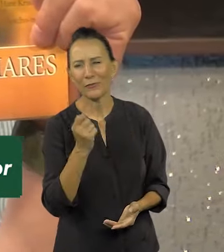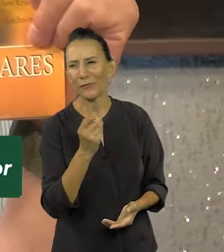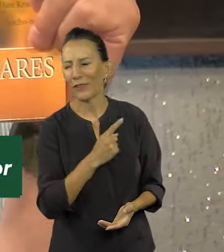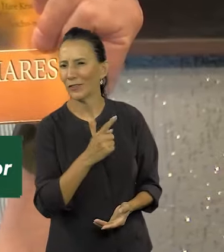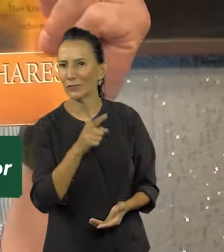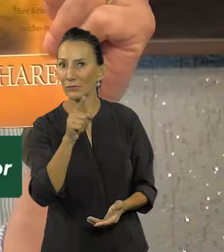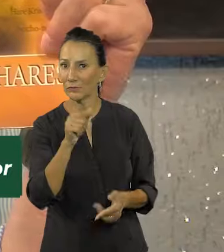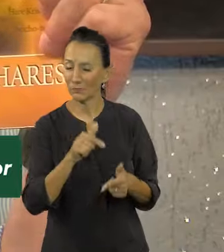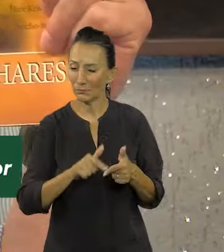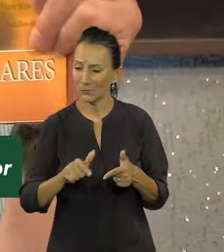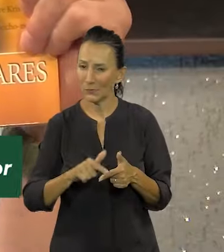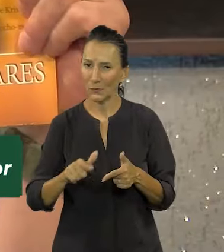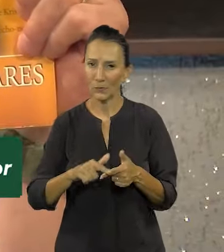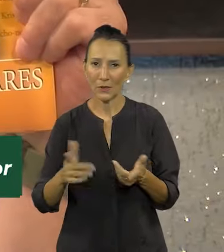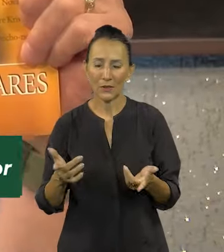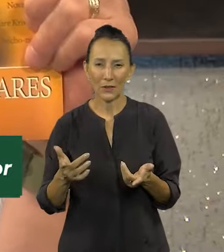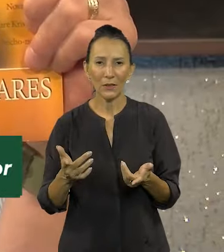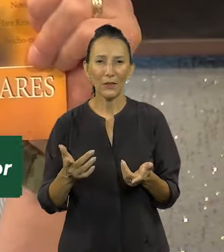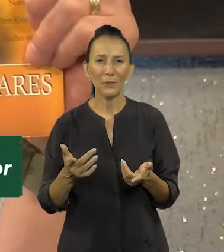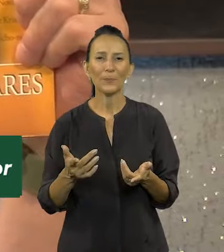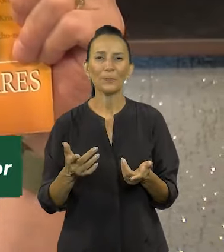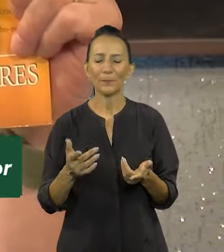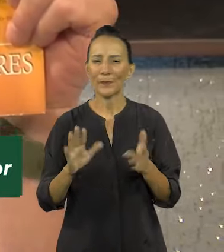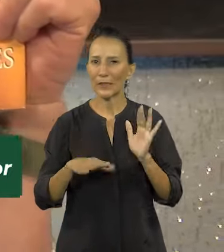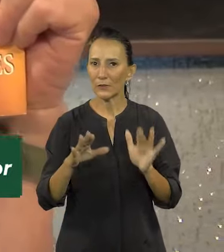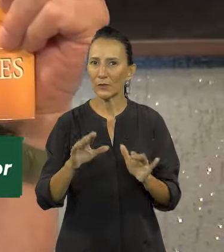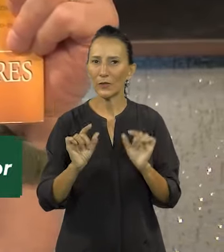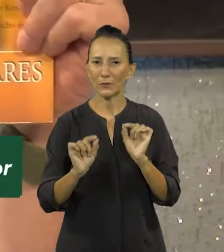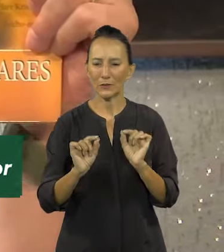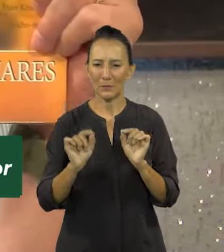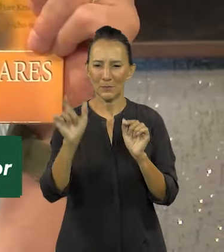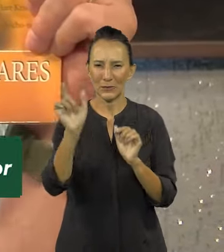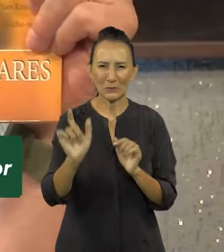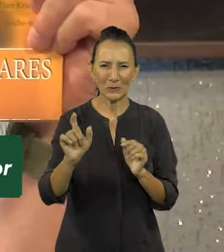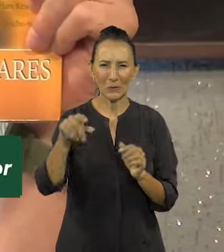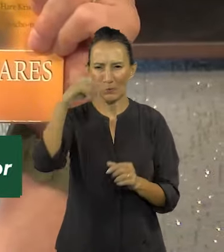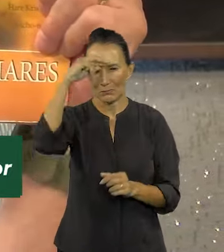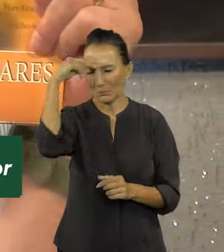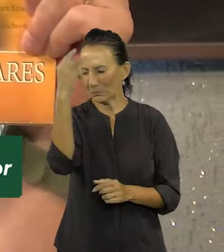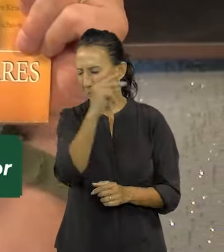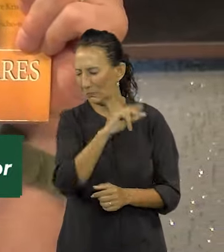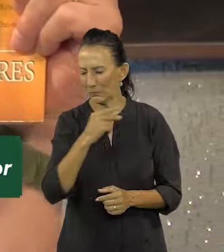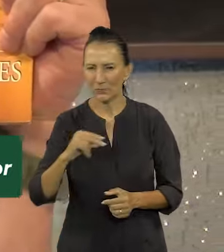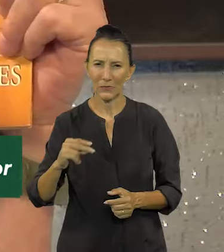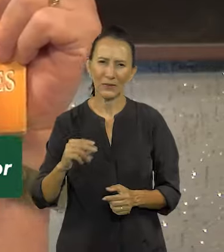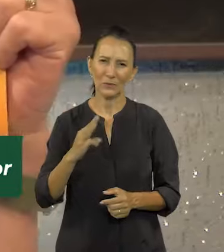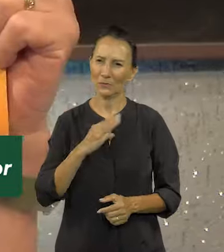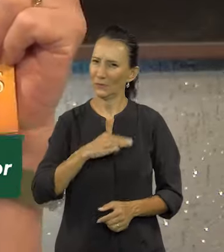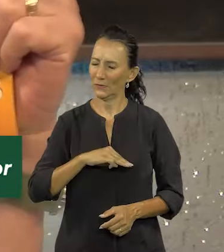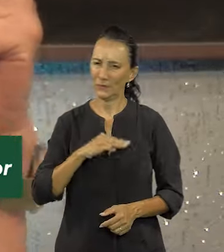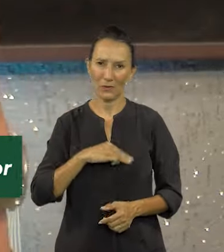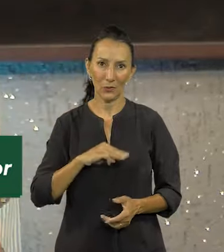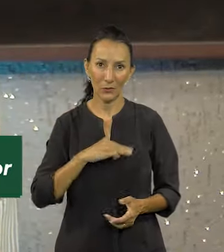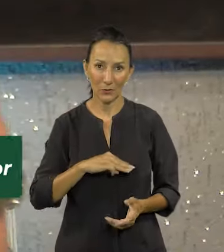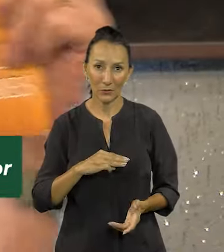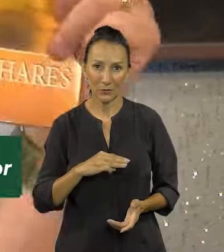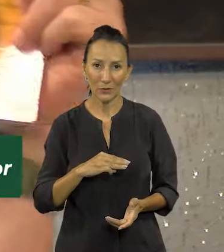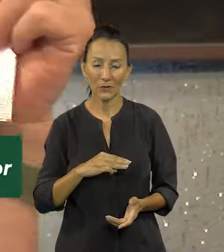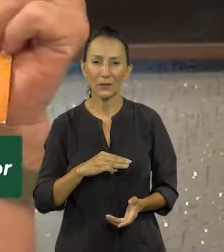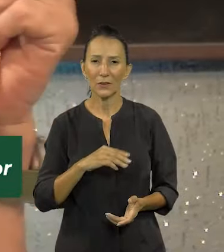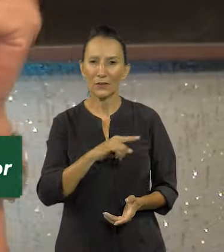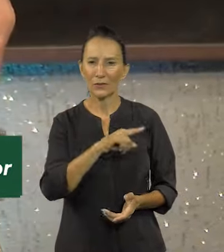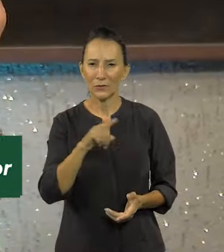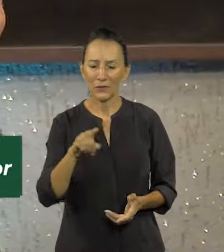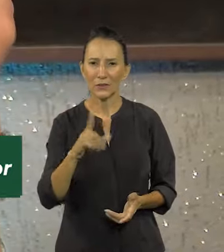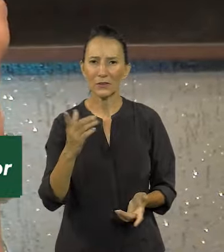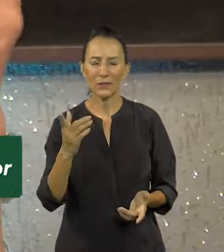né tiver uma pessoa Envolvida com obras das Trevas macumbaria pelo amor de Deus envolve toda a